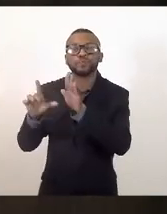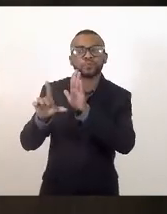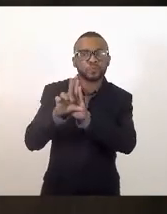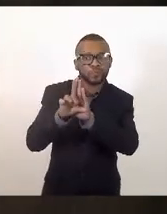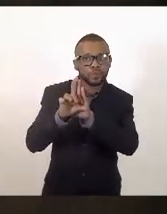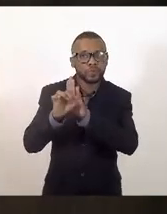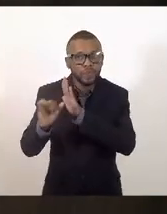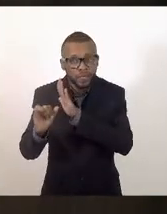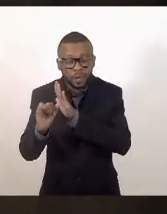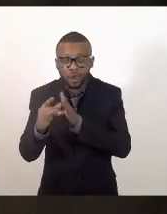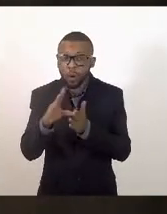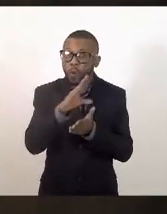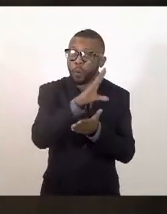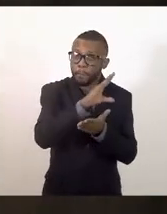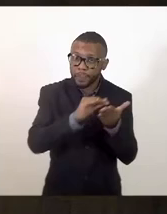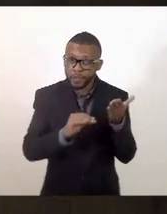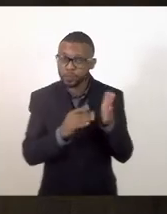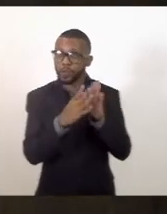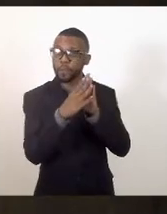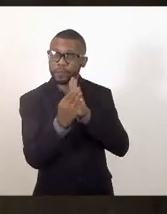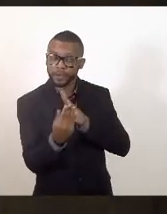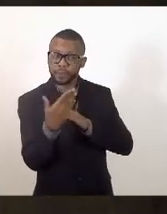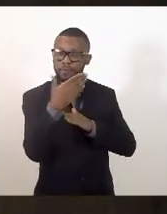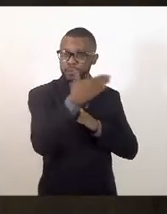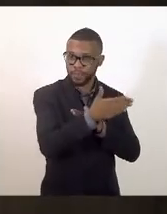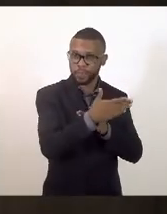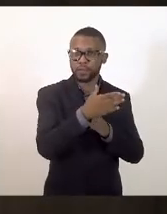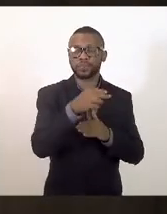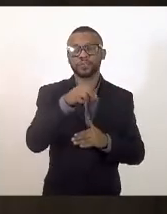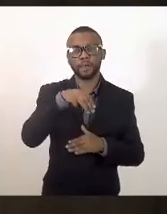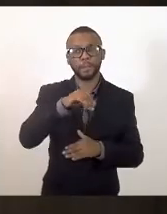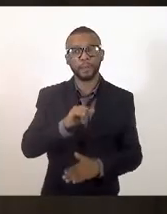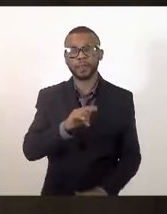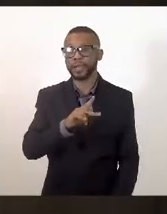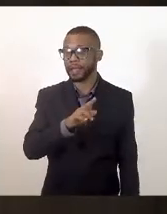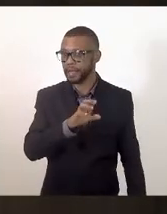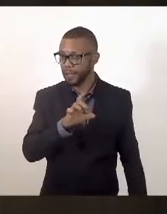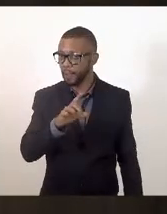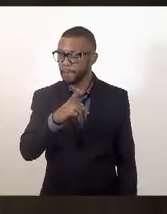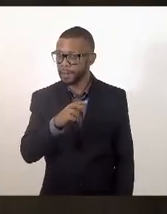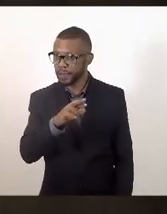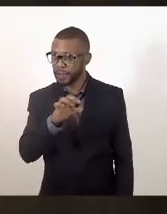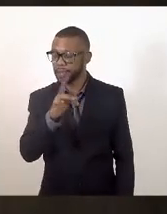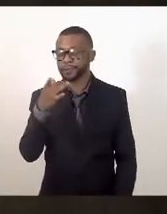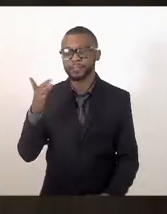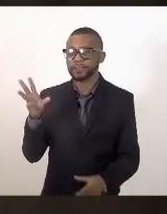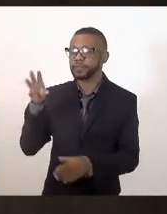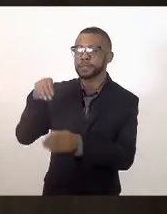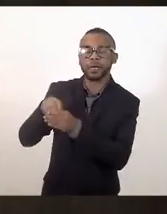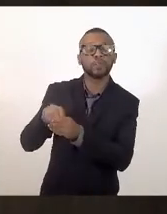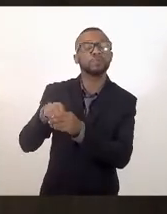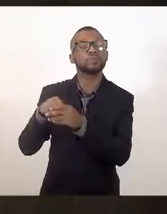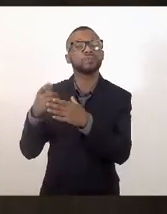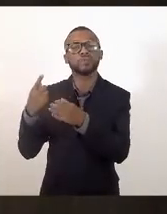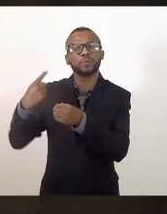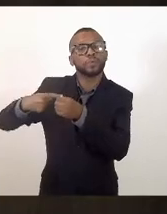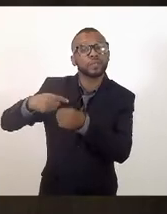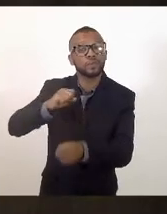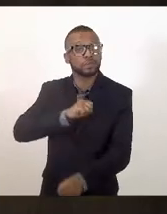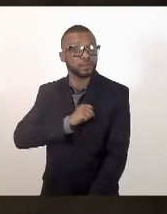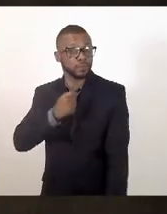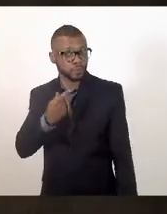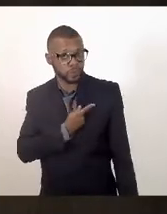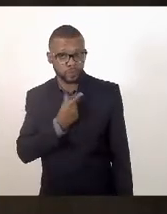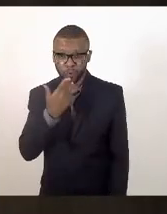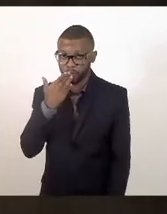em Miguel Pereira para a cidade de São Gonçalo. Acabei de conversar aqui com o deputado Bruno Dauari, solicitei também